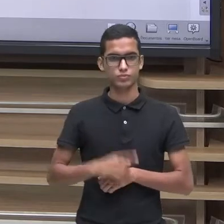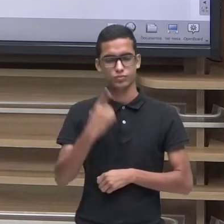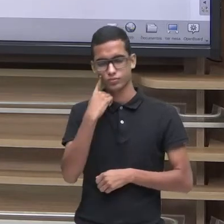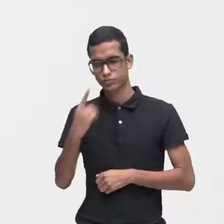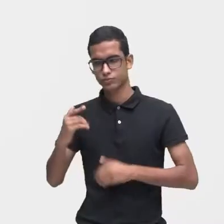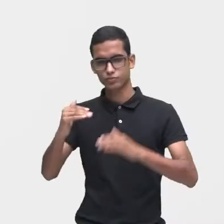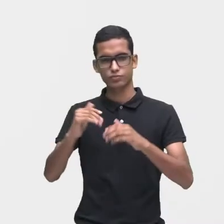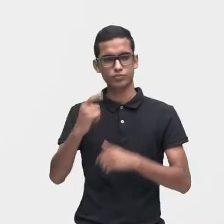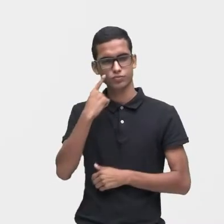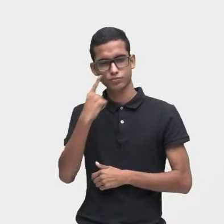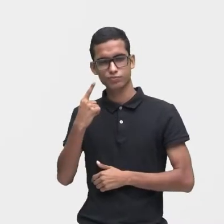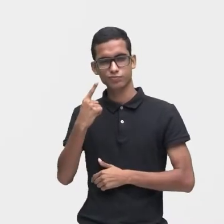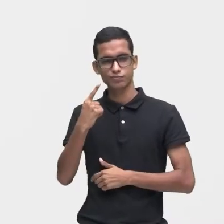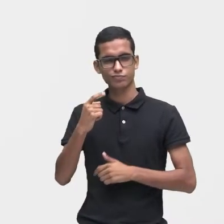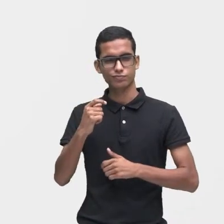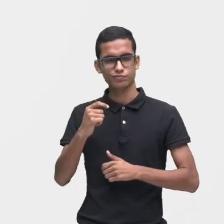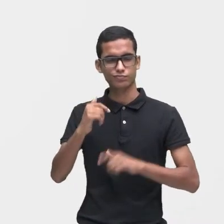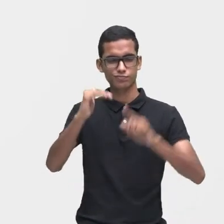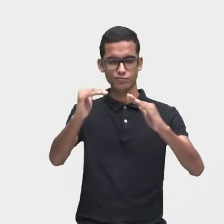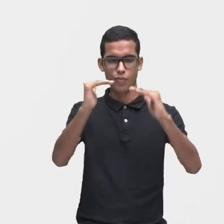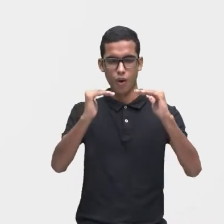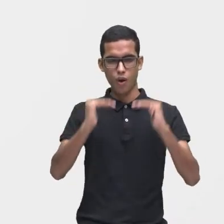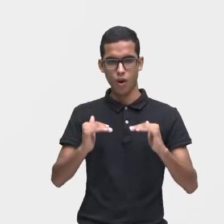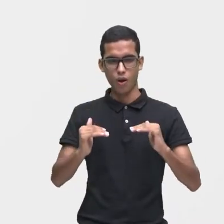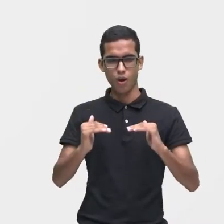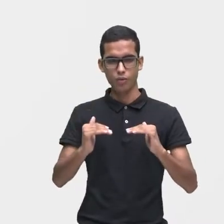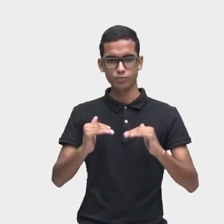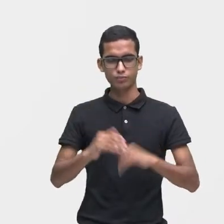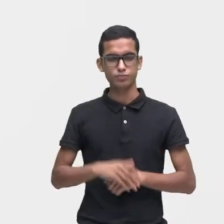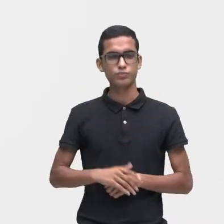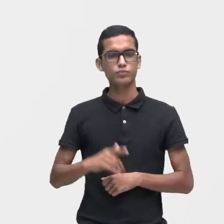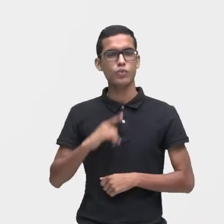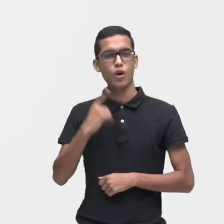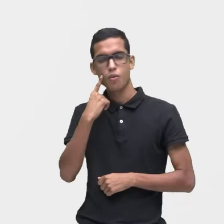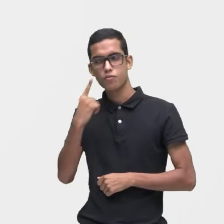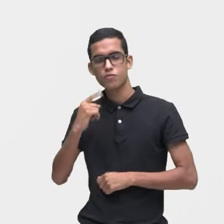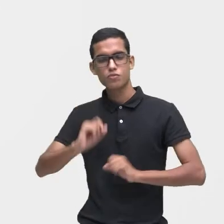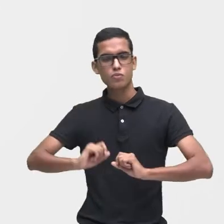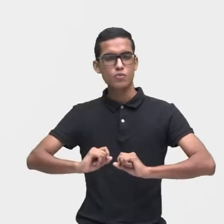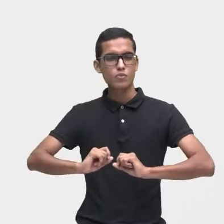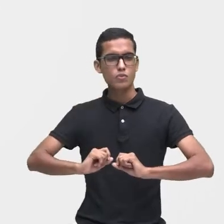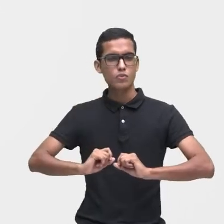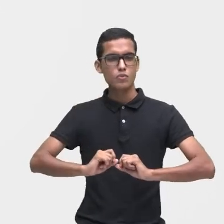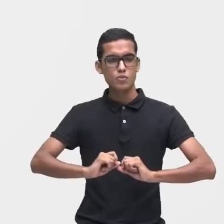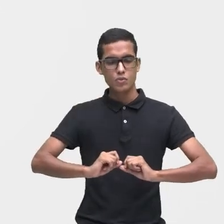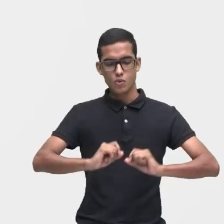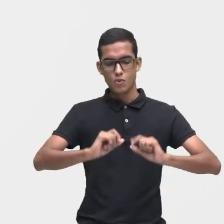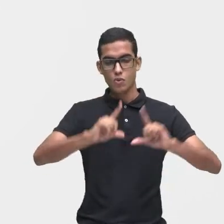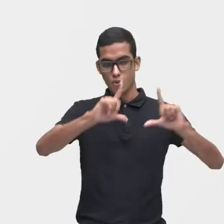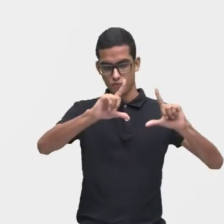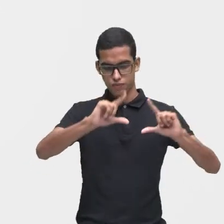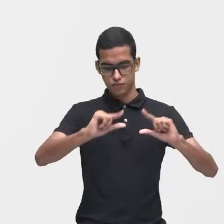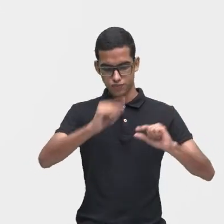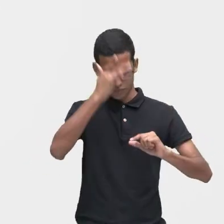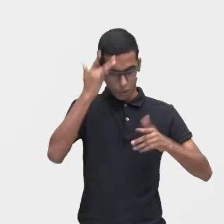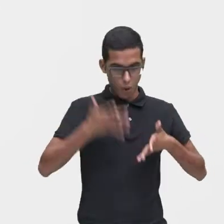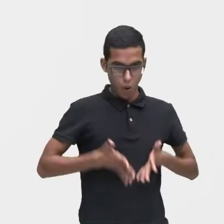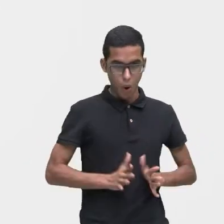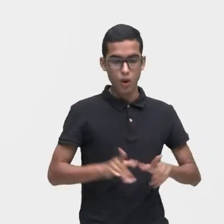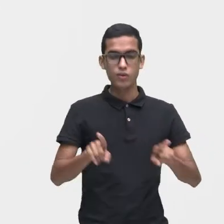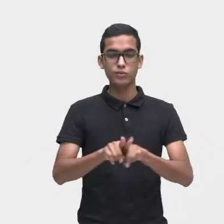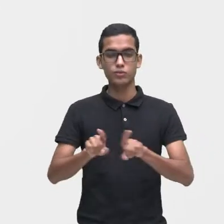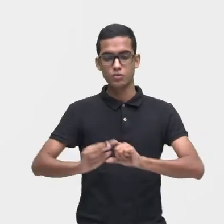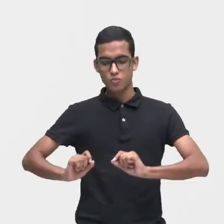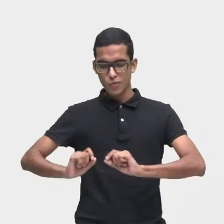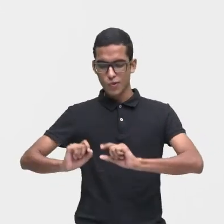isso para vocês, ó. Nessa tabela, nós vamos ver o aumento, a queda da taxa de natalidade e o aumento do